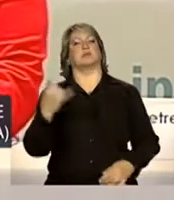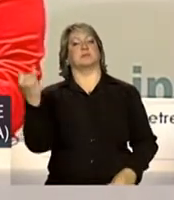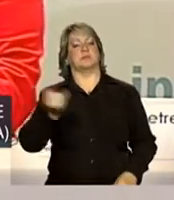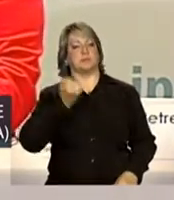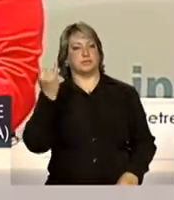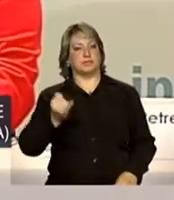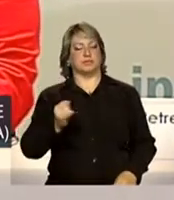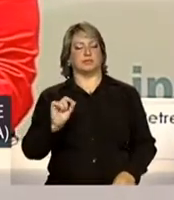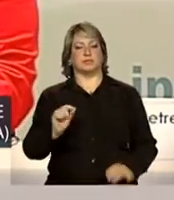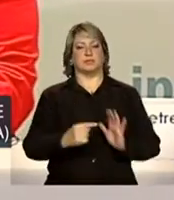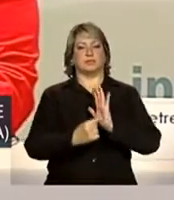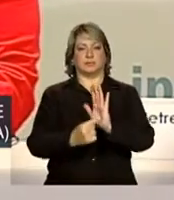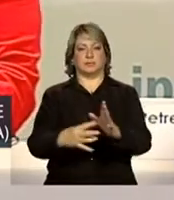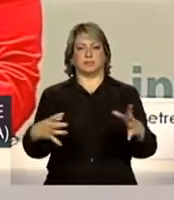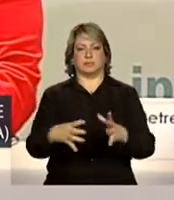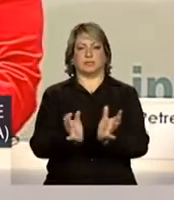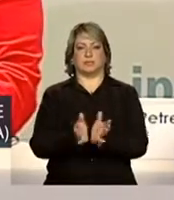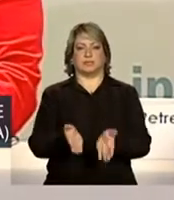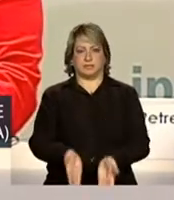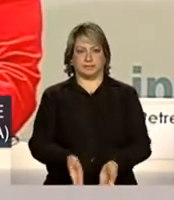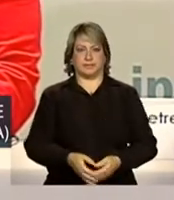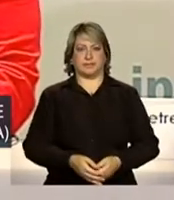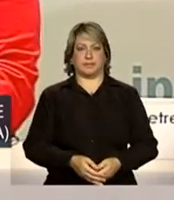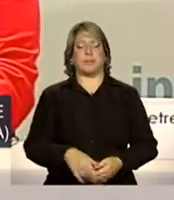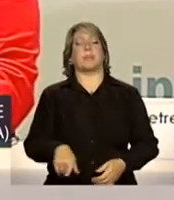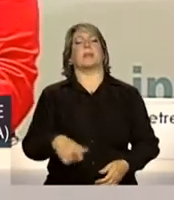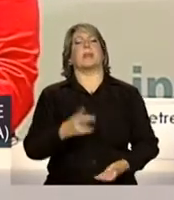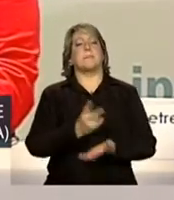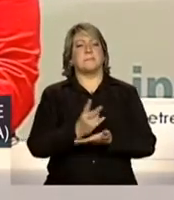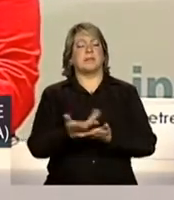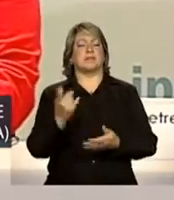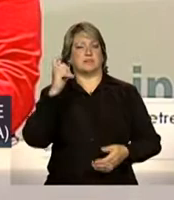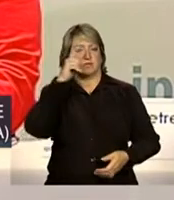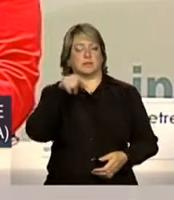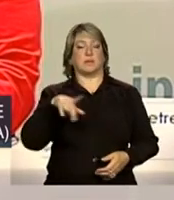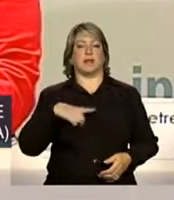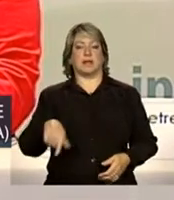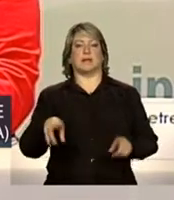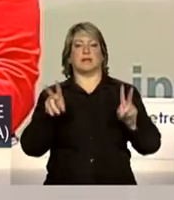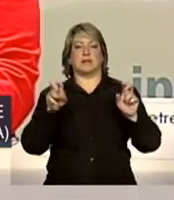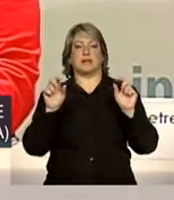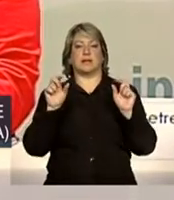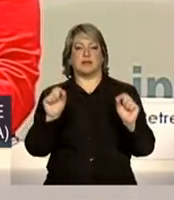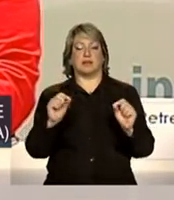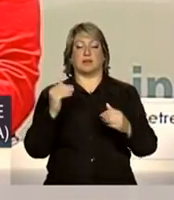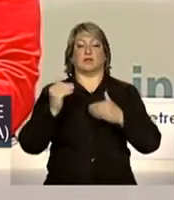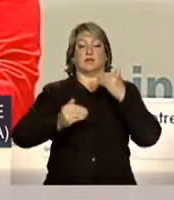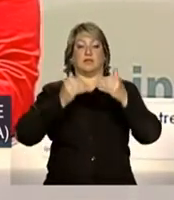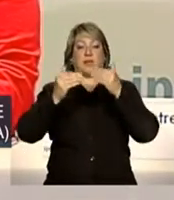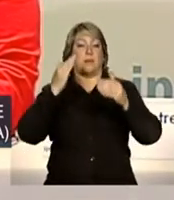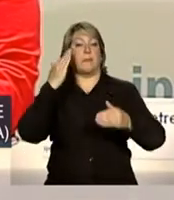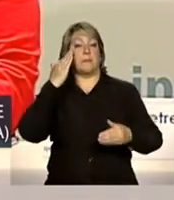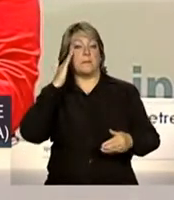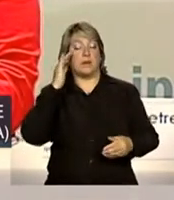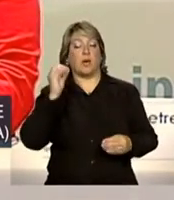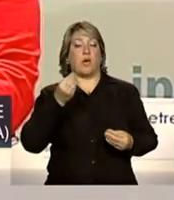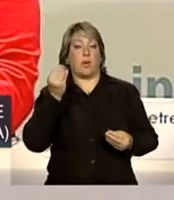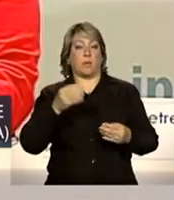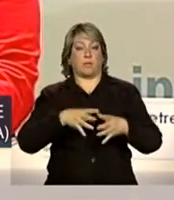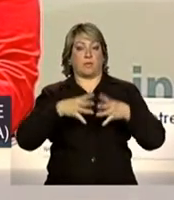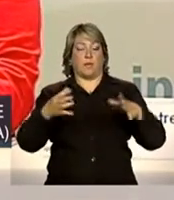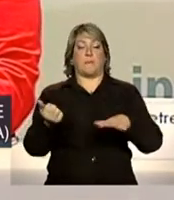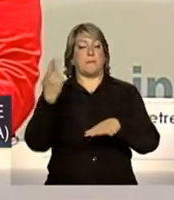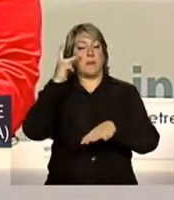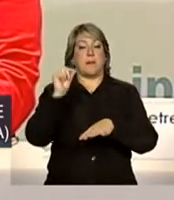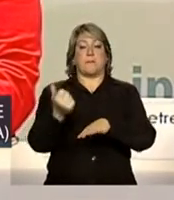novo posicionamento do órgão. Ainda que complexa, a temática do desenvolvimento, pensada em sentido amplo e com foco na inclusão e